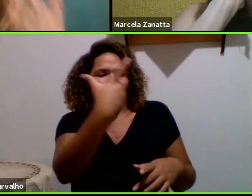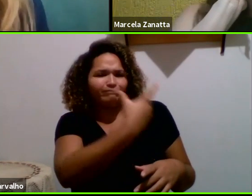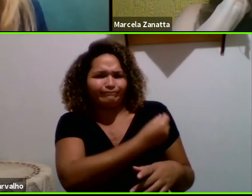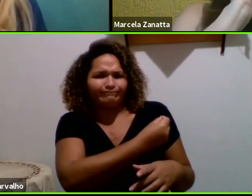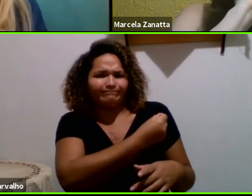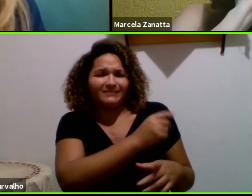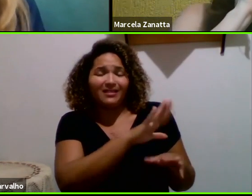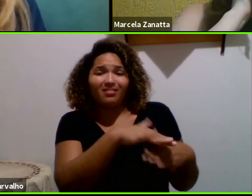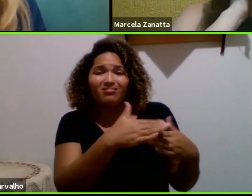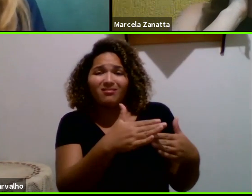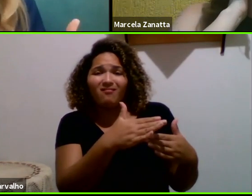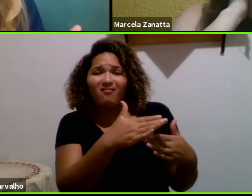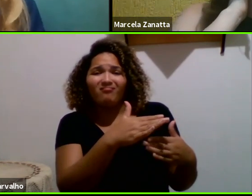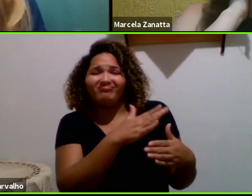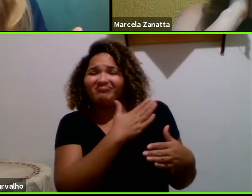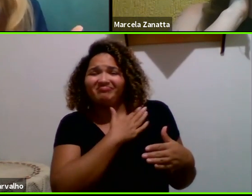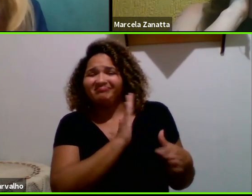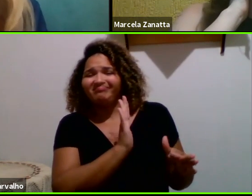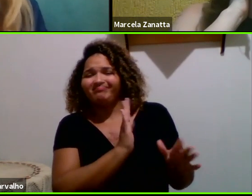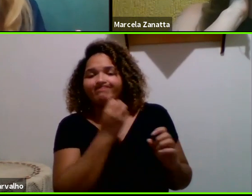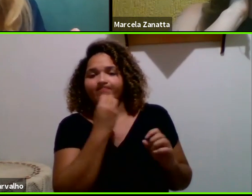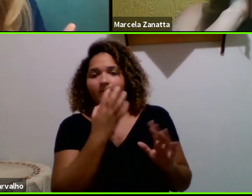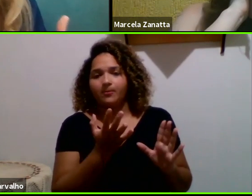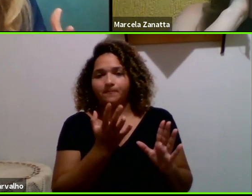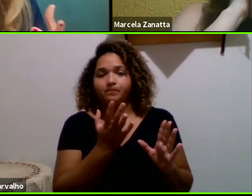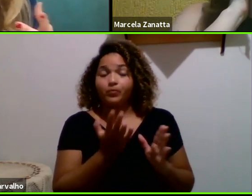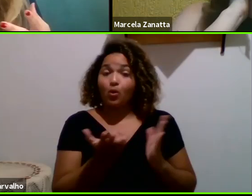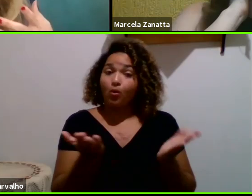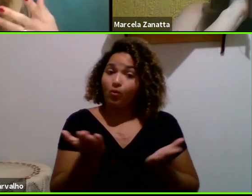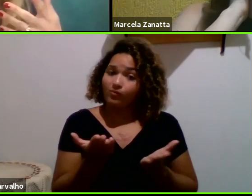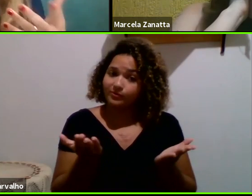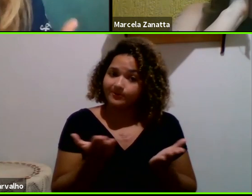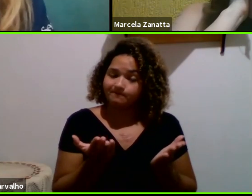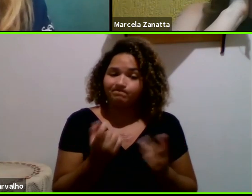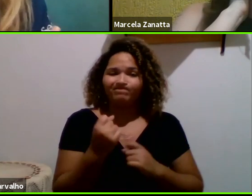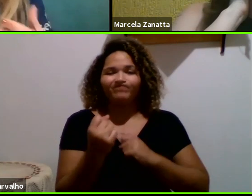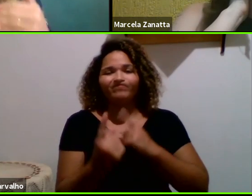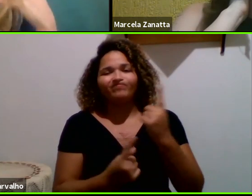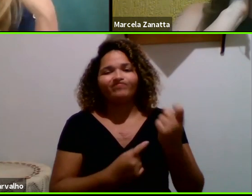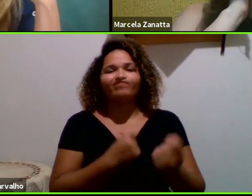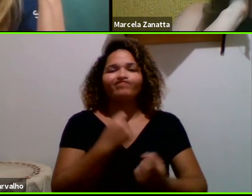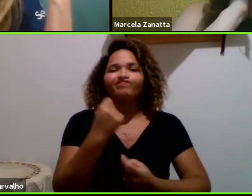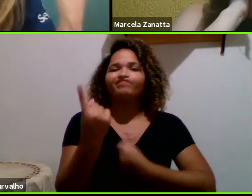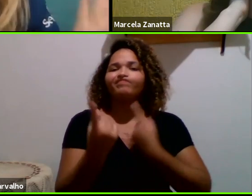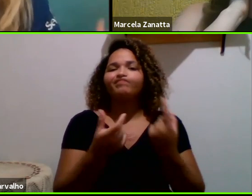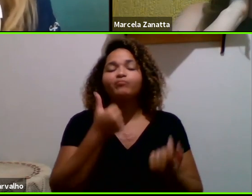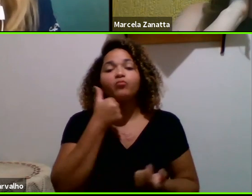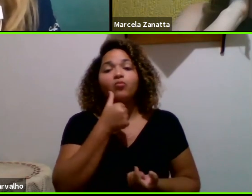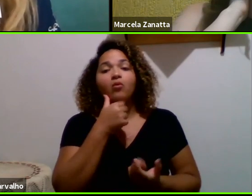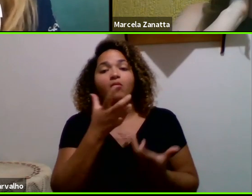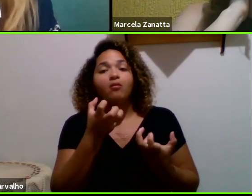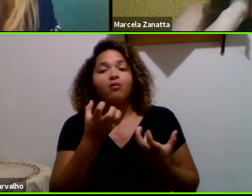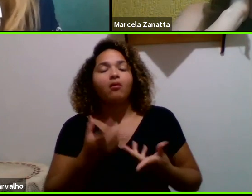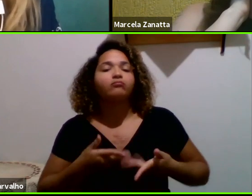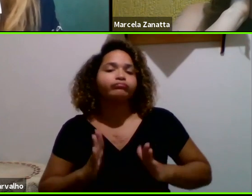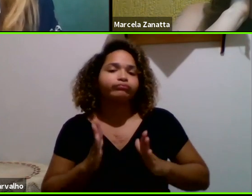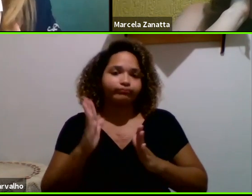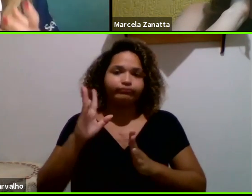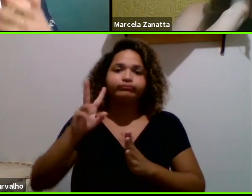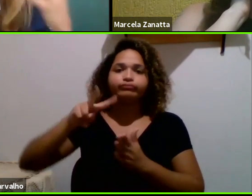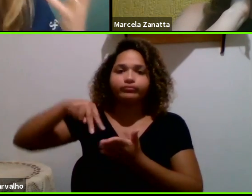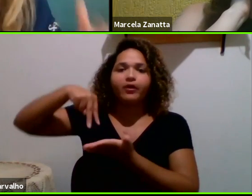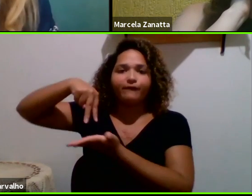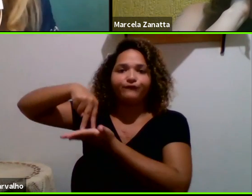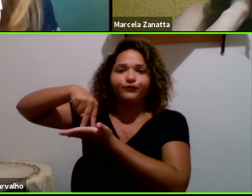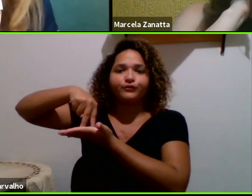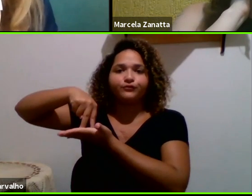mulheres preferem parir em posição vertical. E aí, desde o passado,